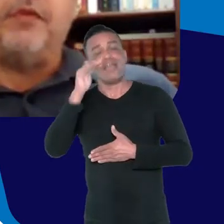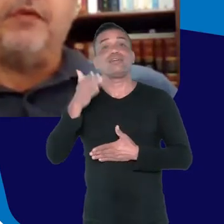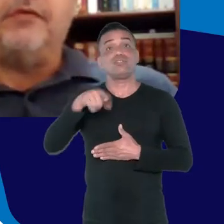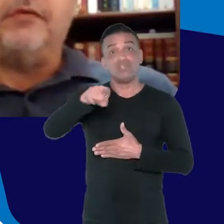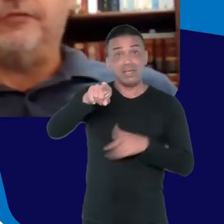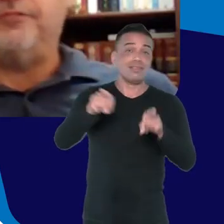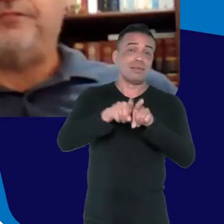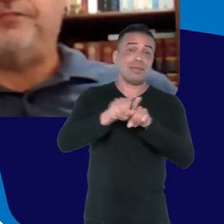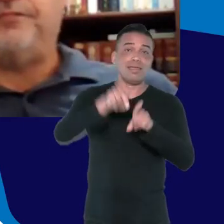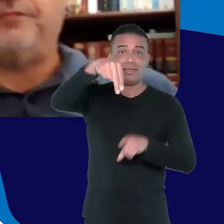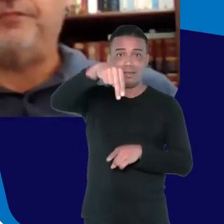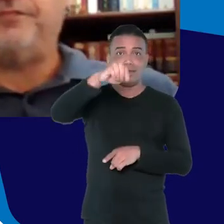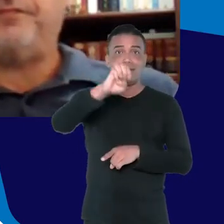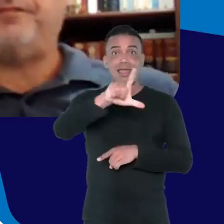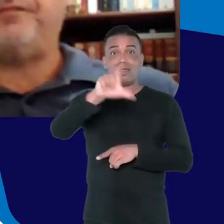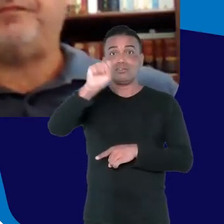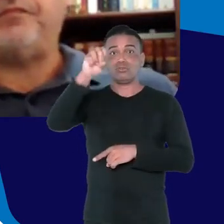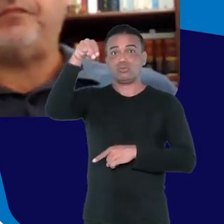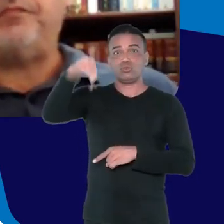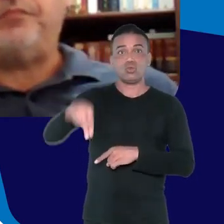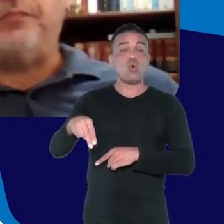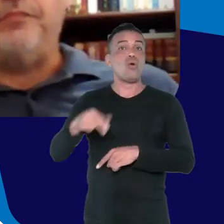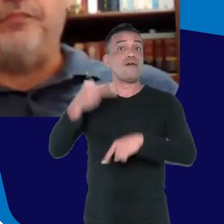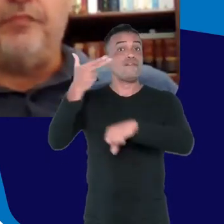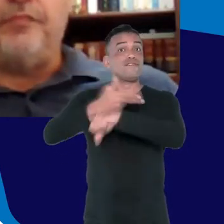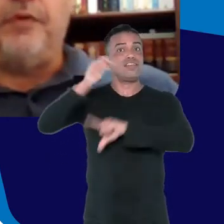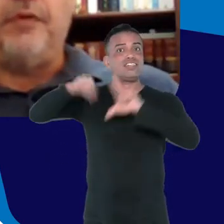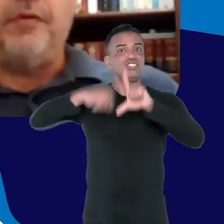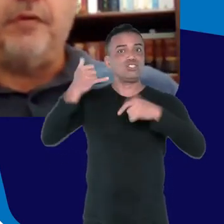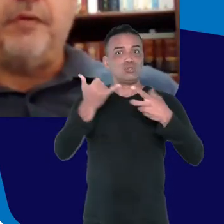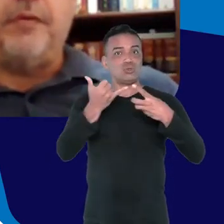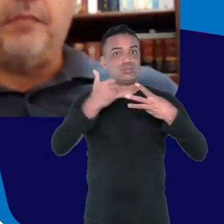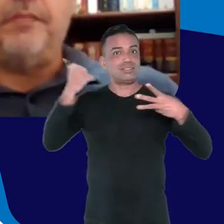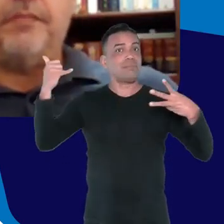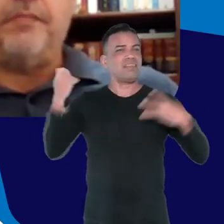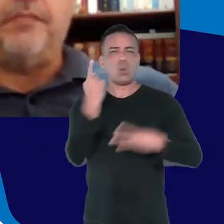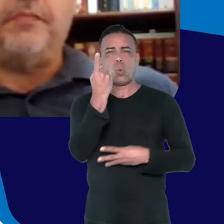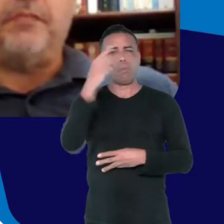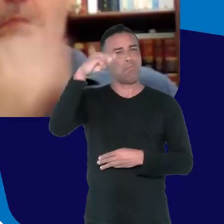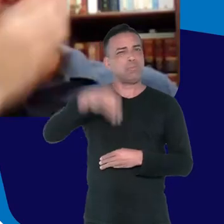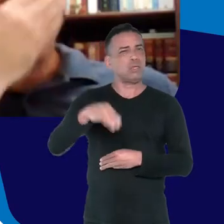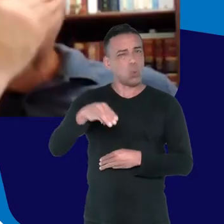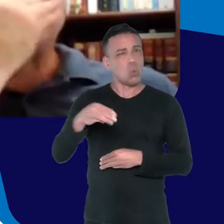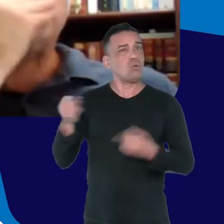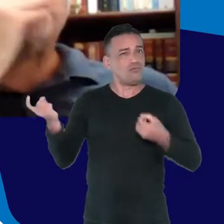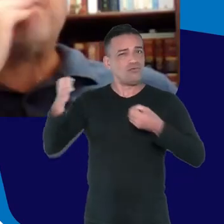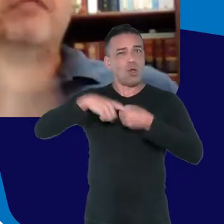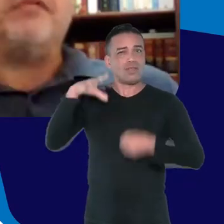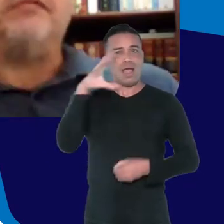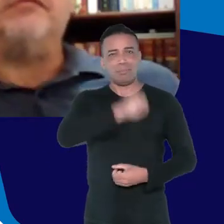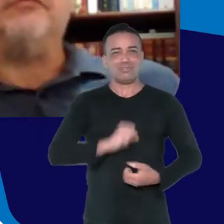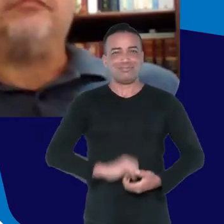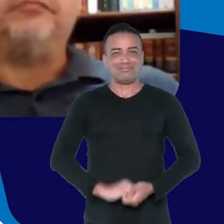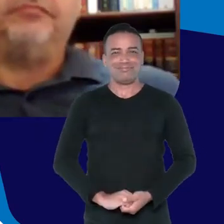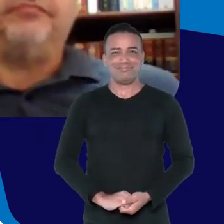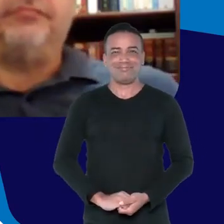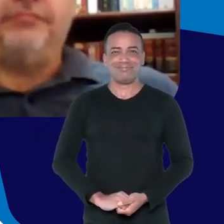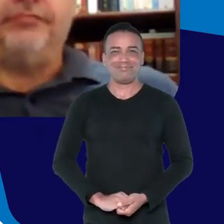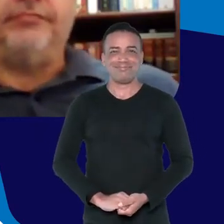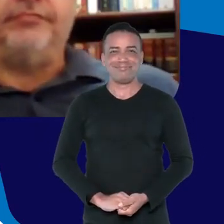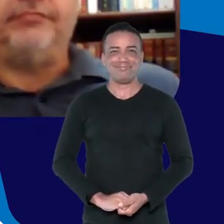o intérprete de Libras, um homem que traja camisa preta e traduz simultaneamente tudo o que está sendo falado. Ele dura 1 minutinho e a gente já